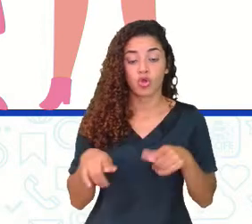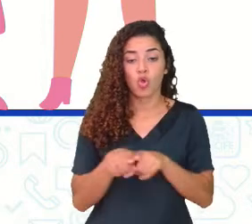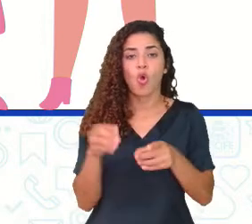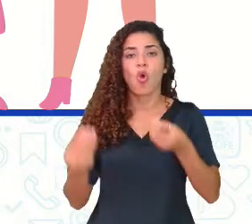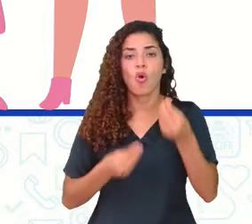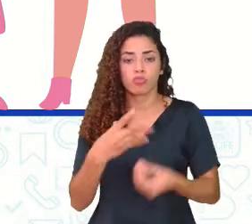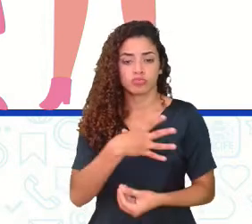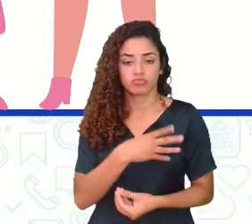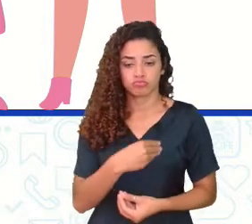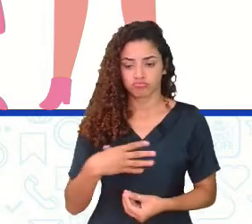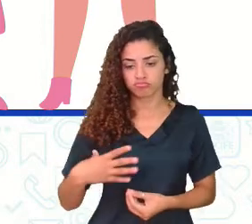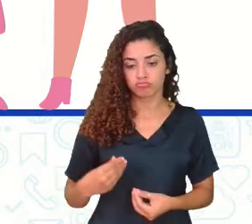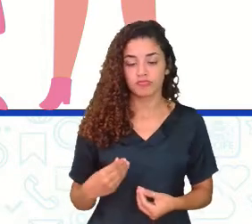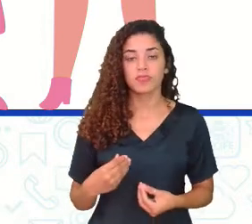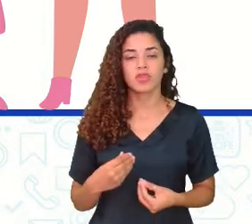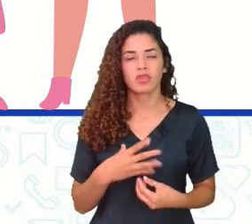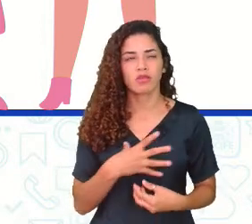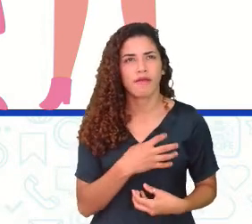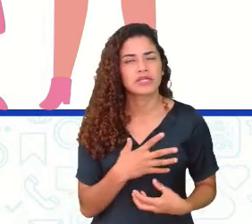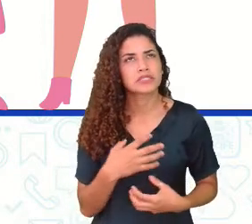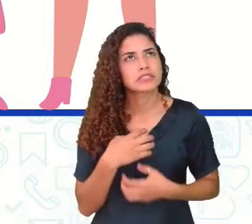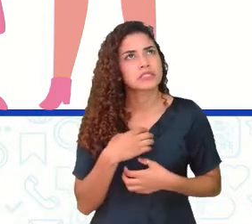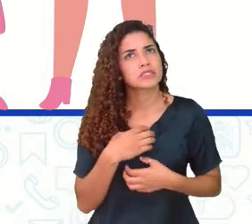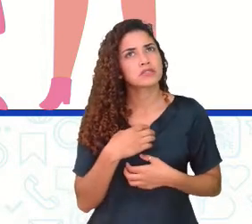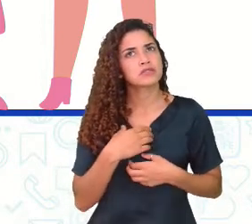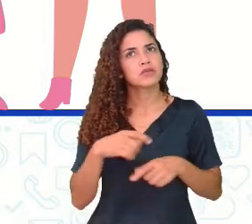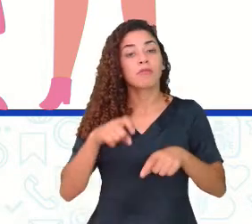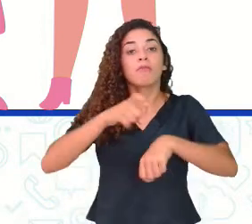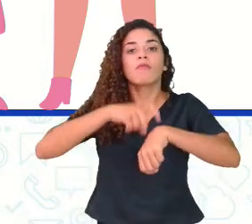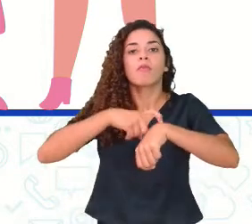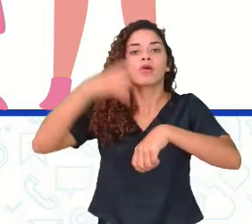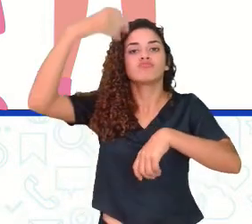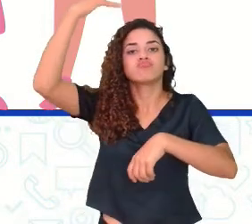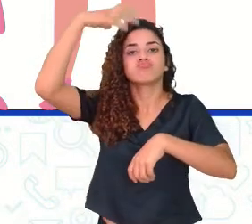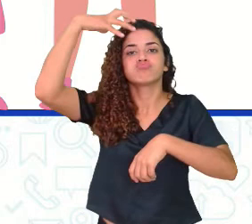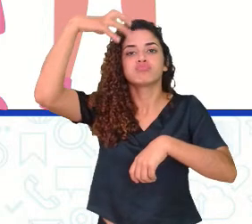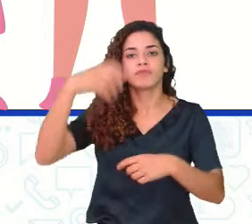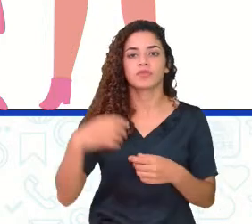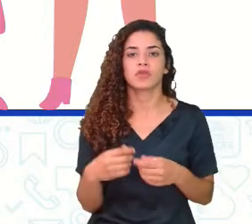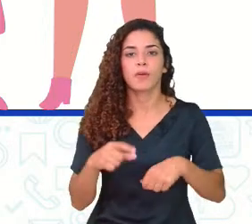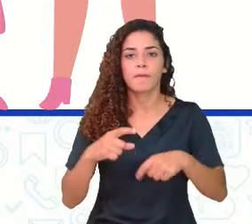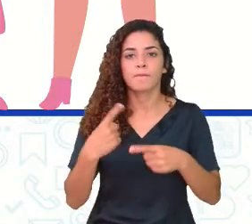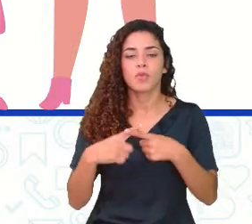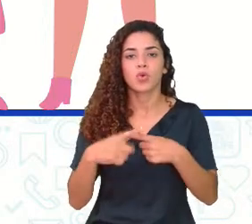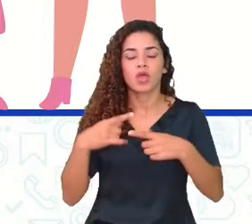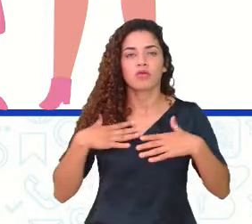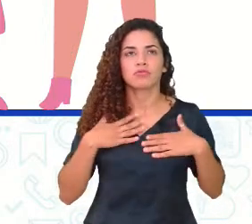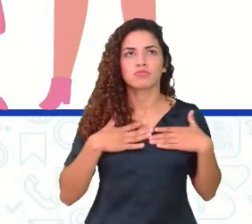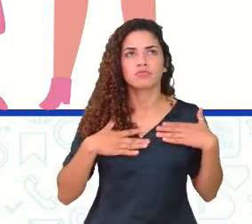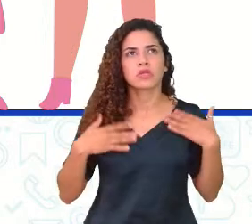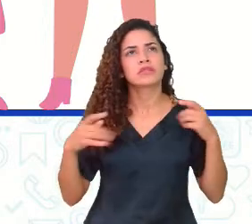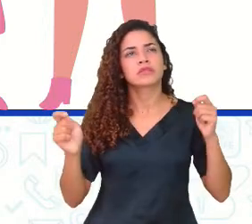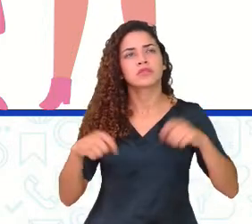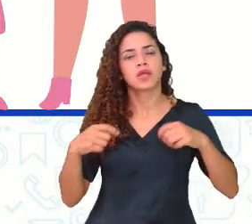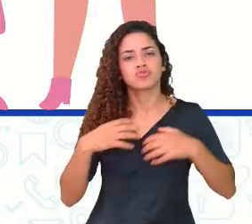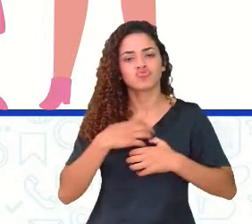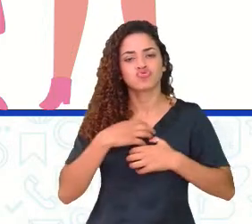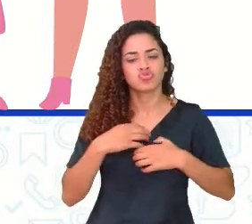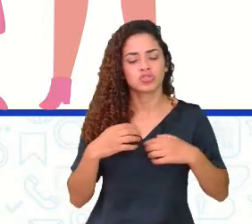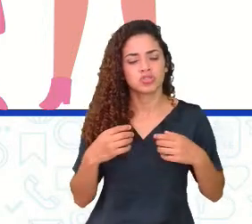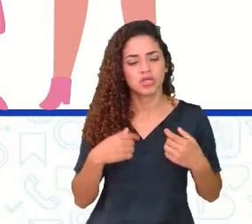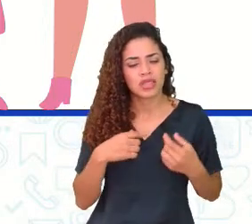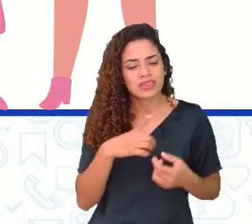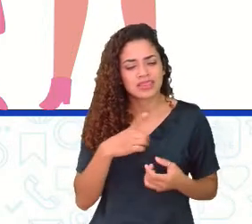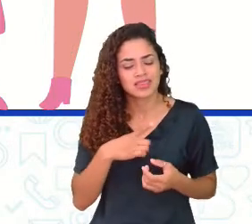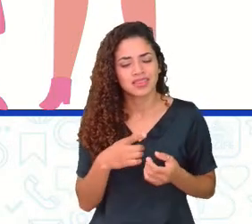é? Com o exame de toque, na hora do banho é o ideal, porque o dedo vai deslizando e você vai percebendo se existe alguma